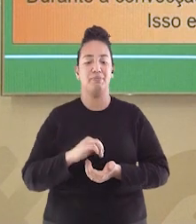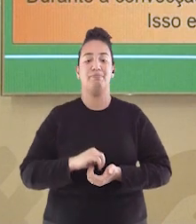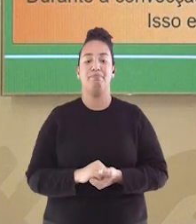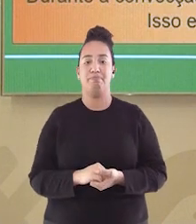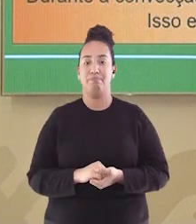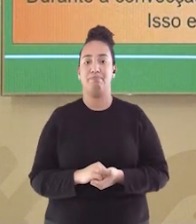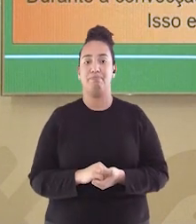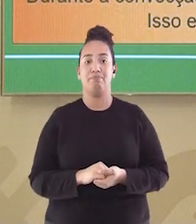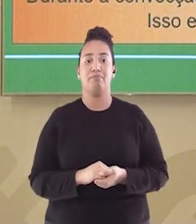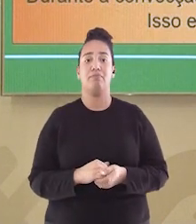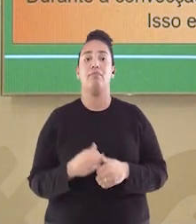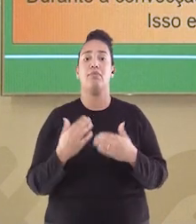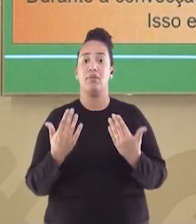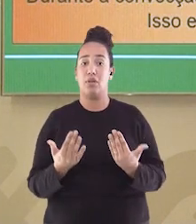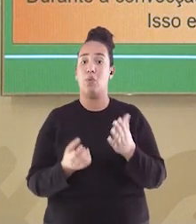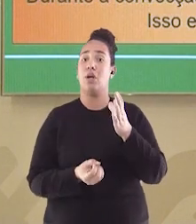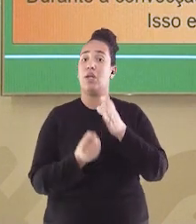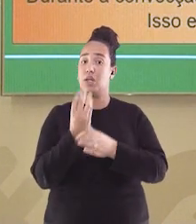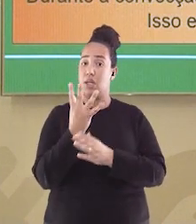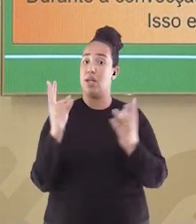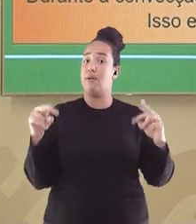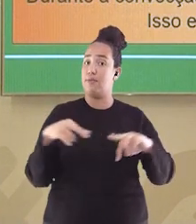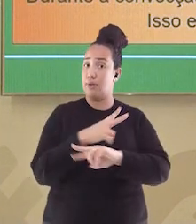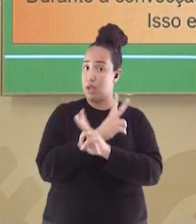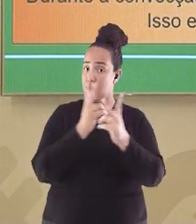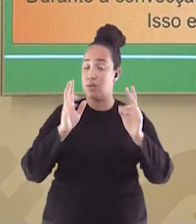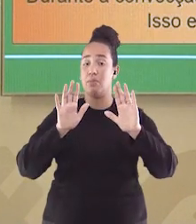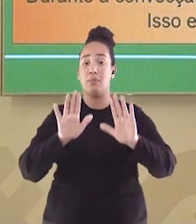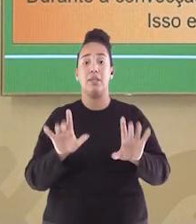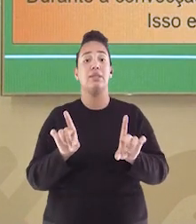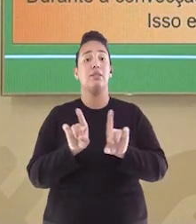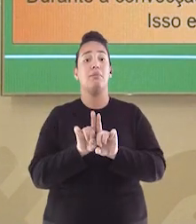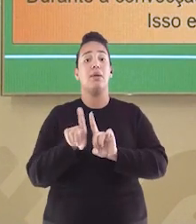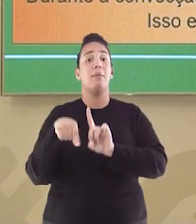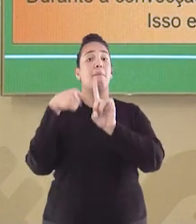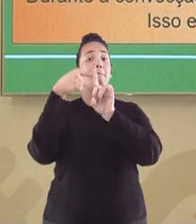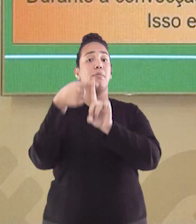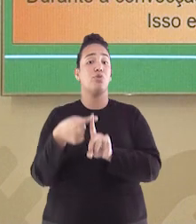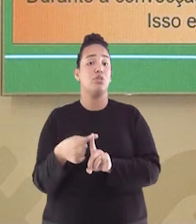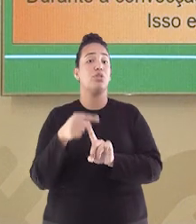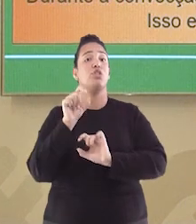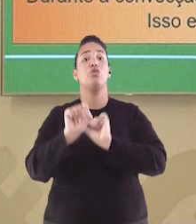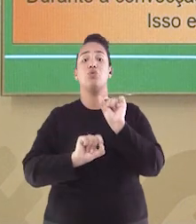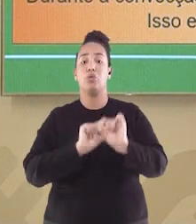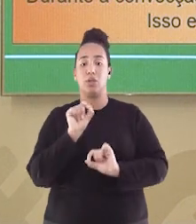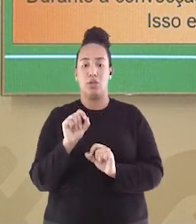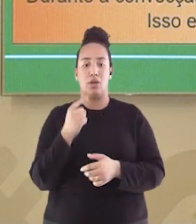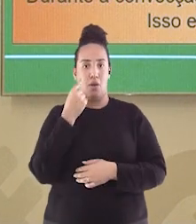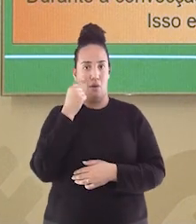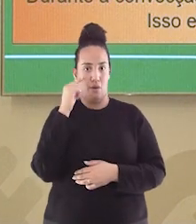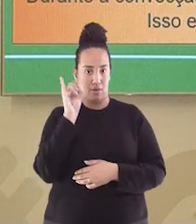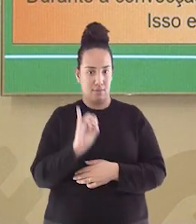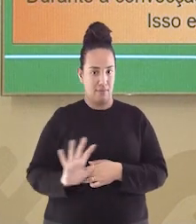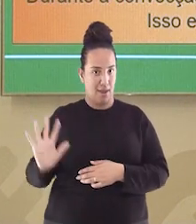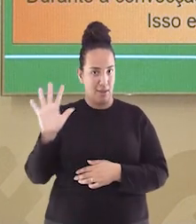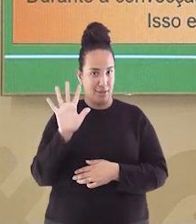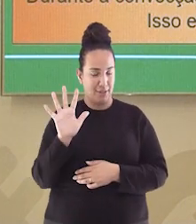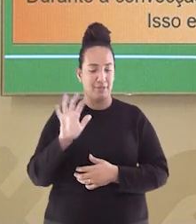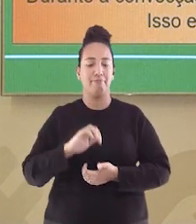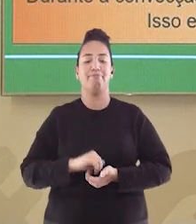A questão é que, além de dar origem aos ventos, outra coisa muito positiva acontece nesse processo. Dê uma olhada aqui nesse